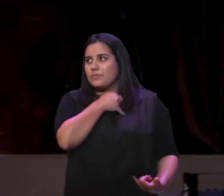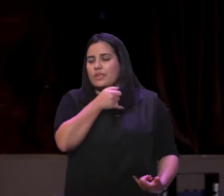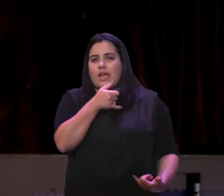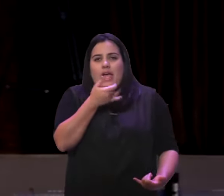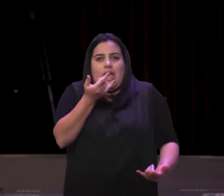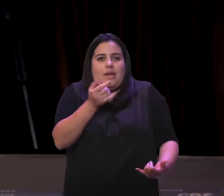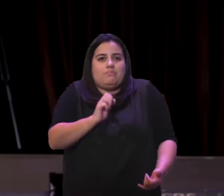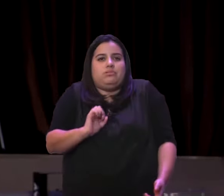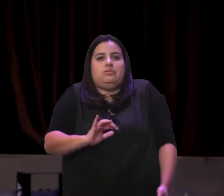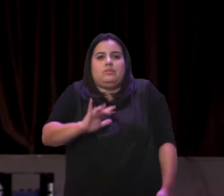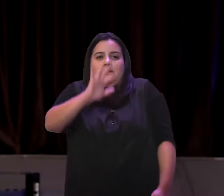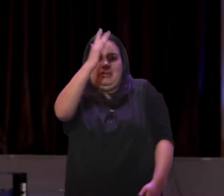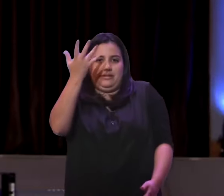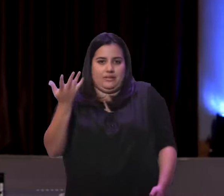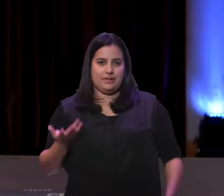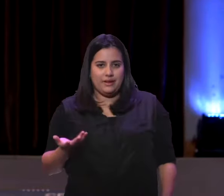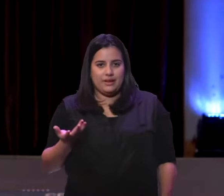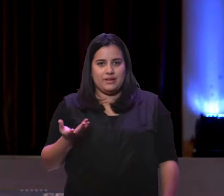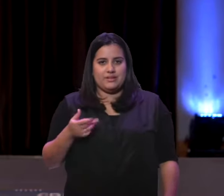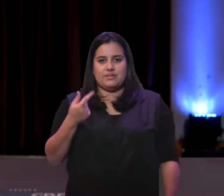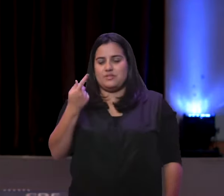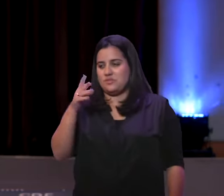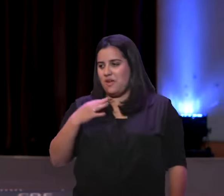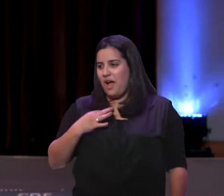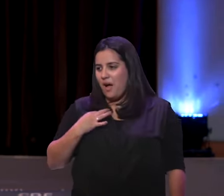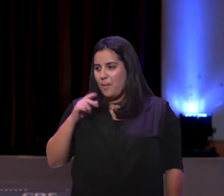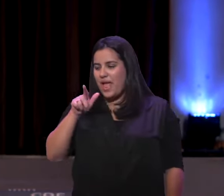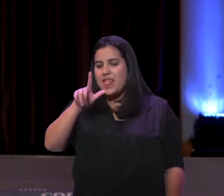rico até hoje. Sua roupa não é de linho.